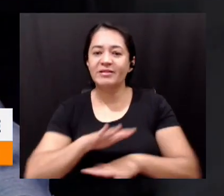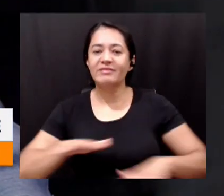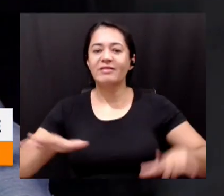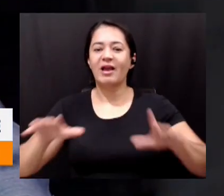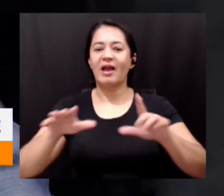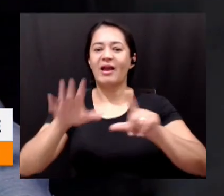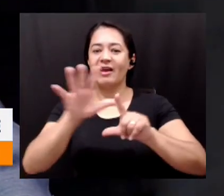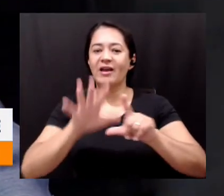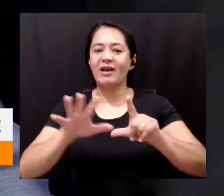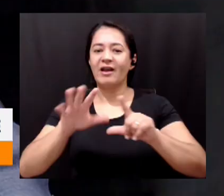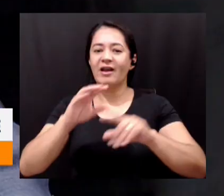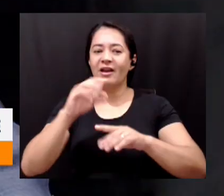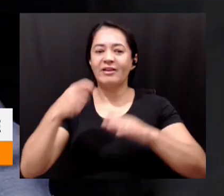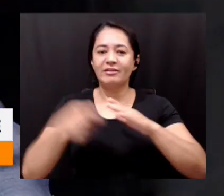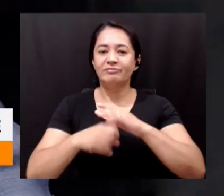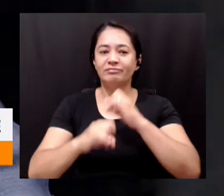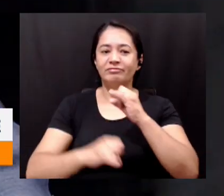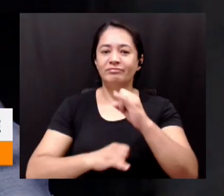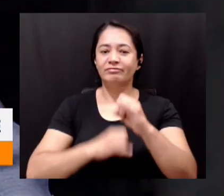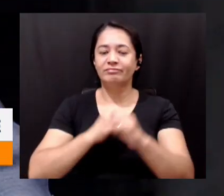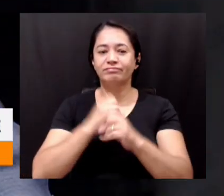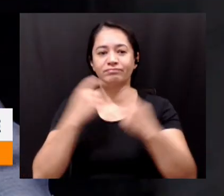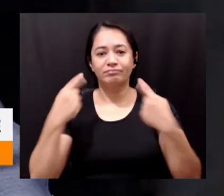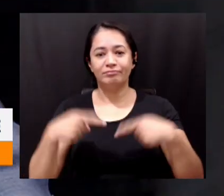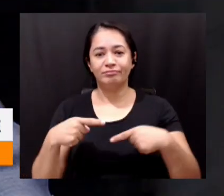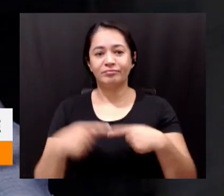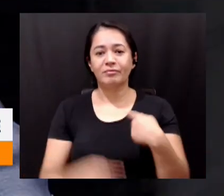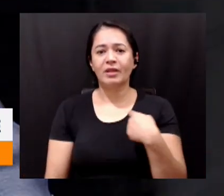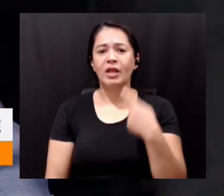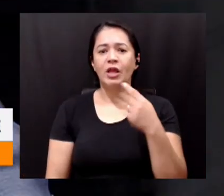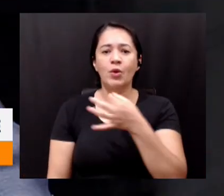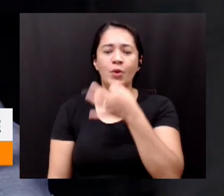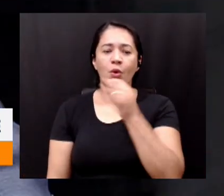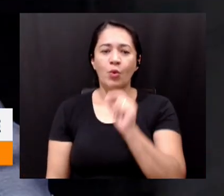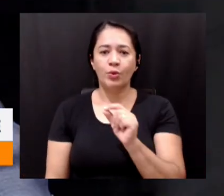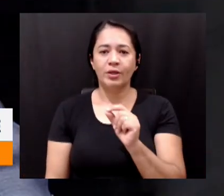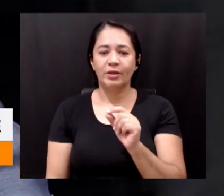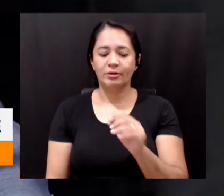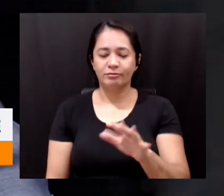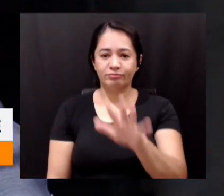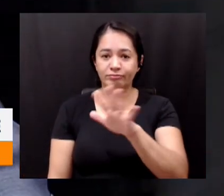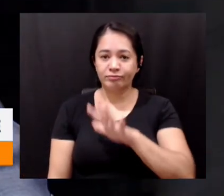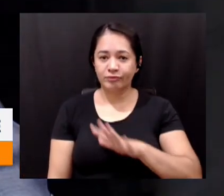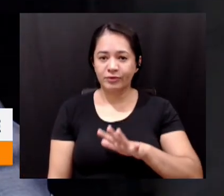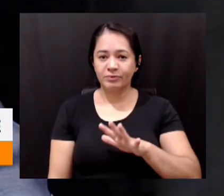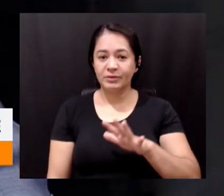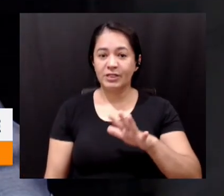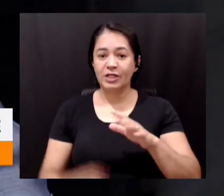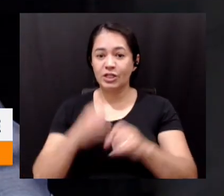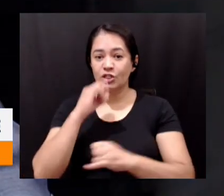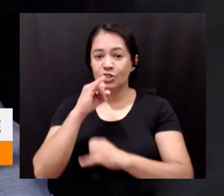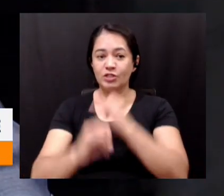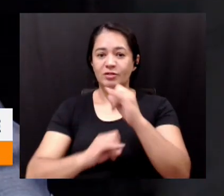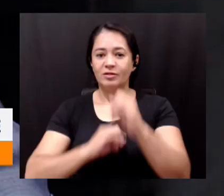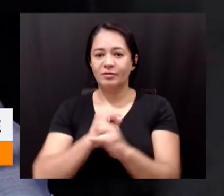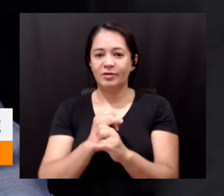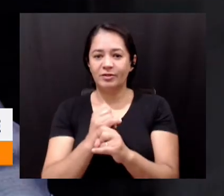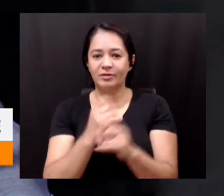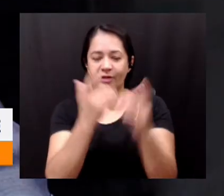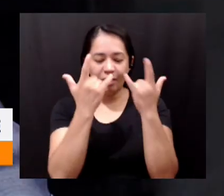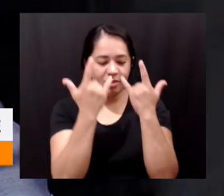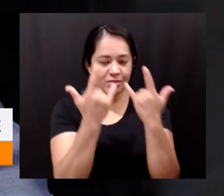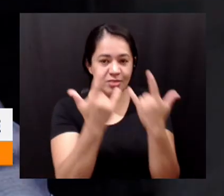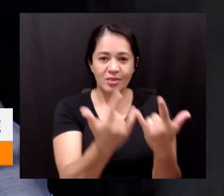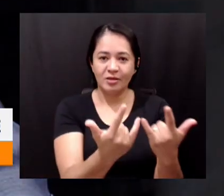assim, Rúbia e Leonan, é que o ambiente virtual ele é muito atrativo, e a nossa geração, a geração mais